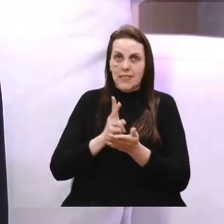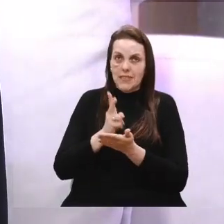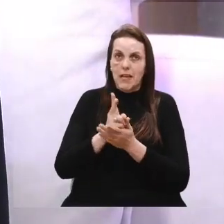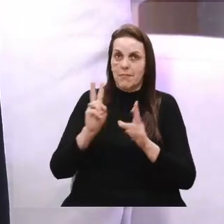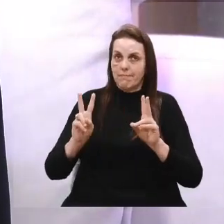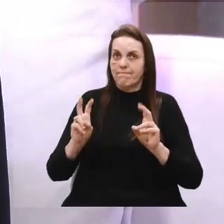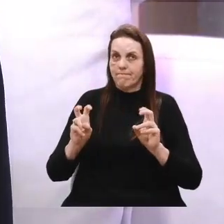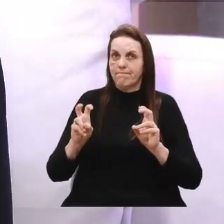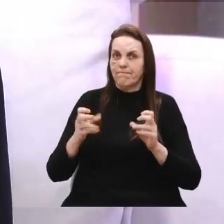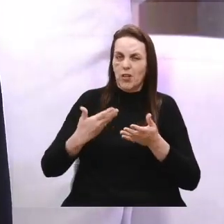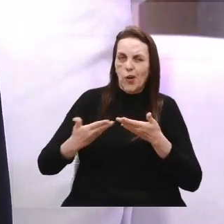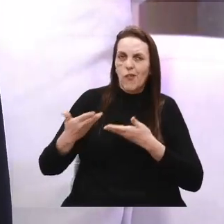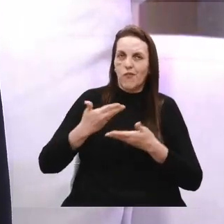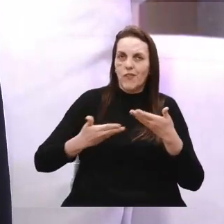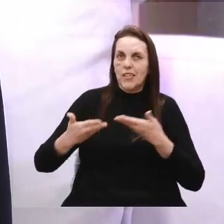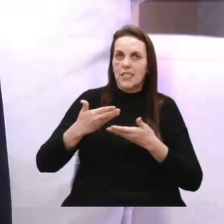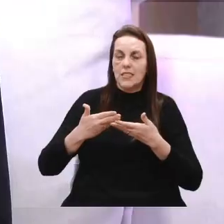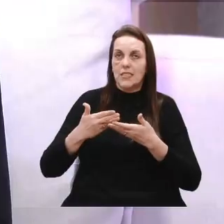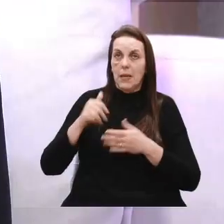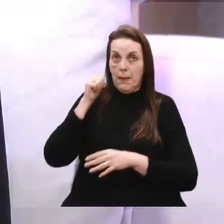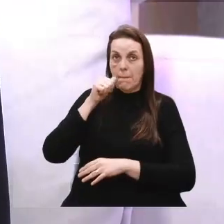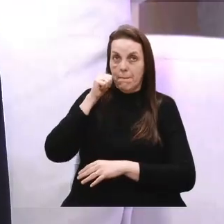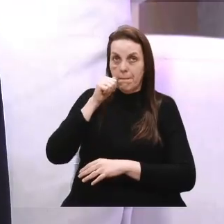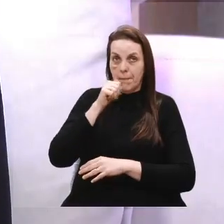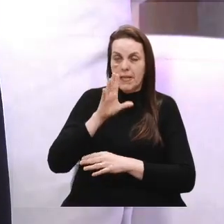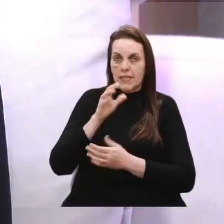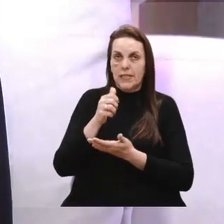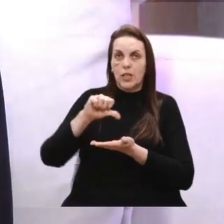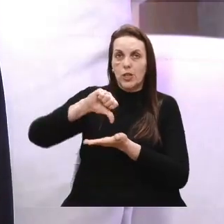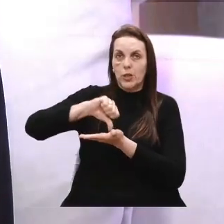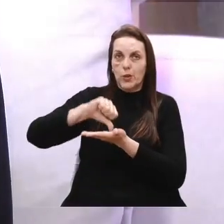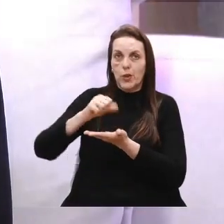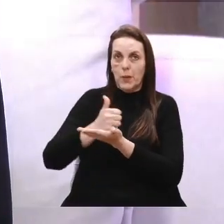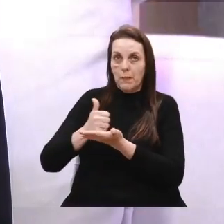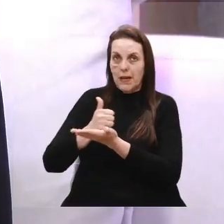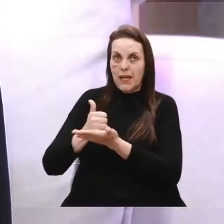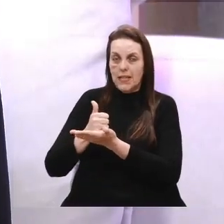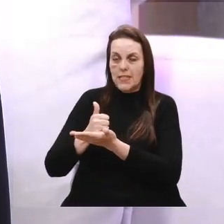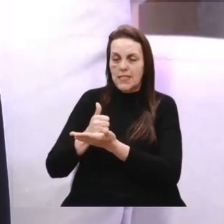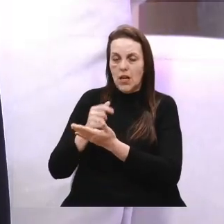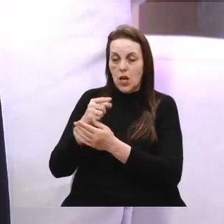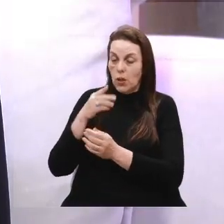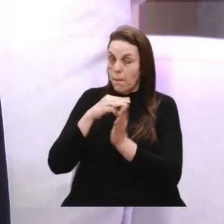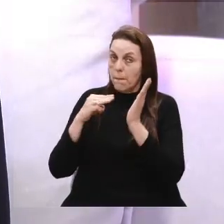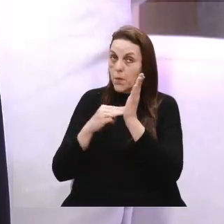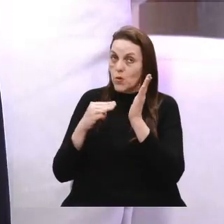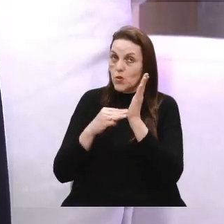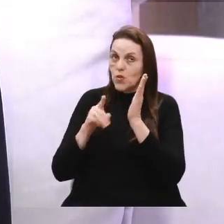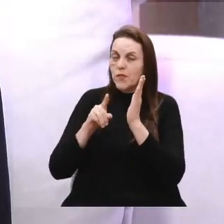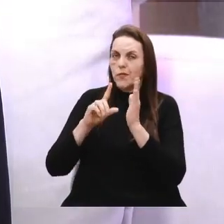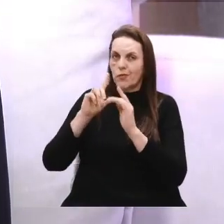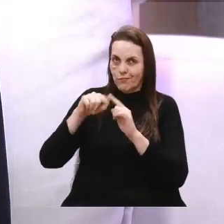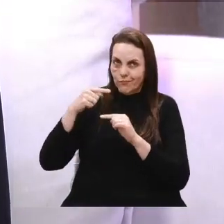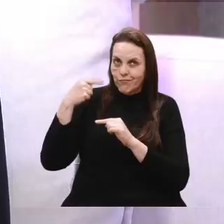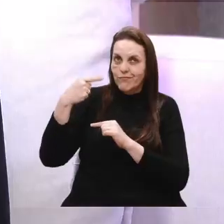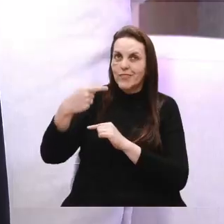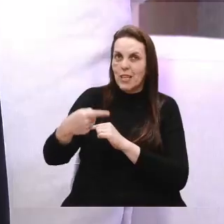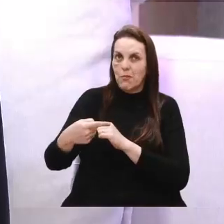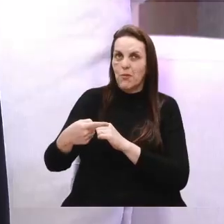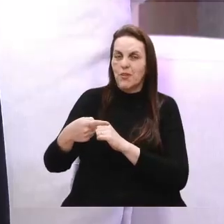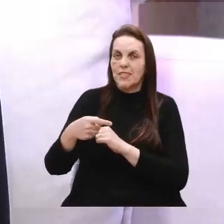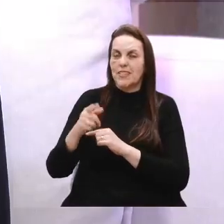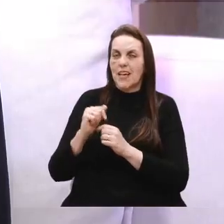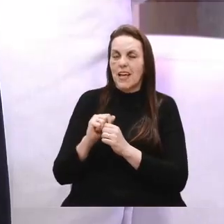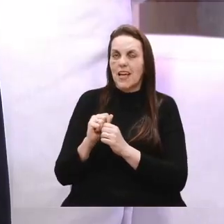sempre comento com as gurias do núcleo de base que um dos motivos que mais tarde me